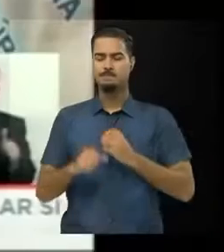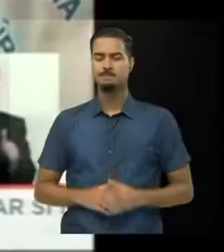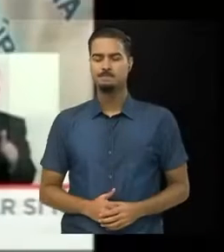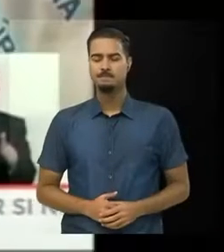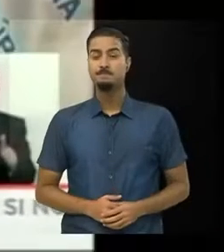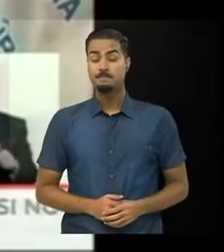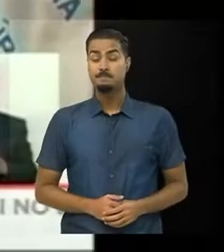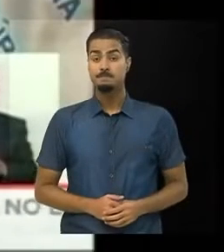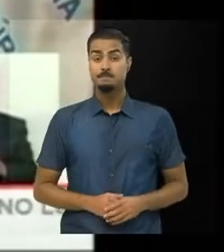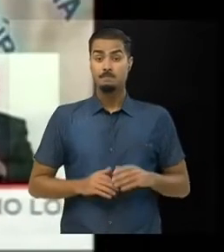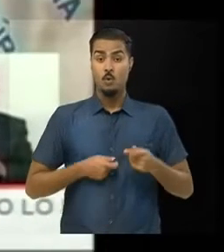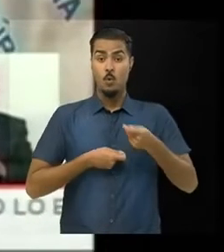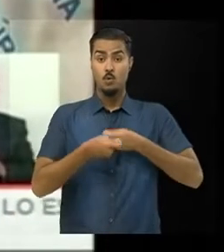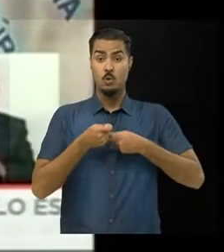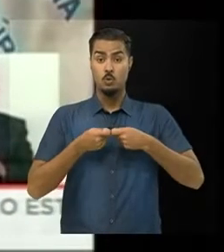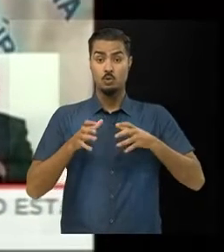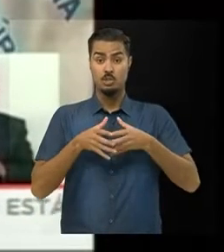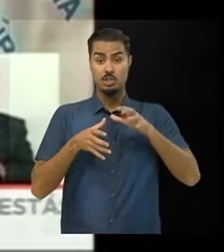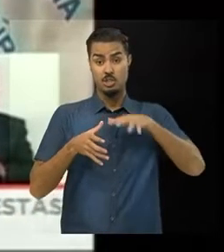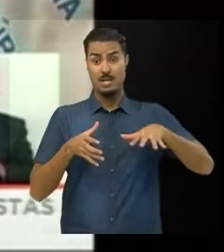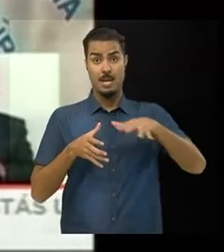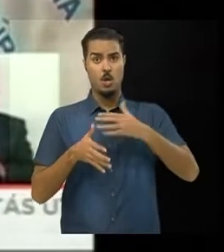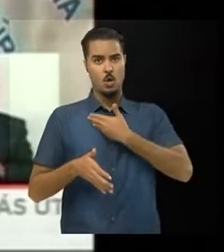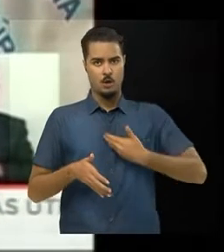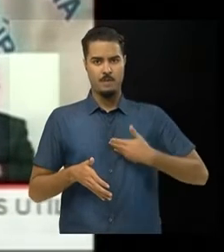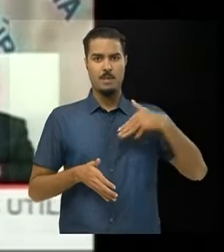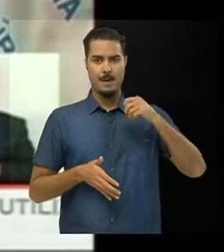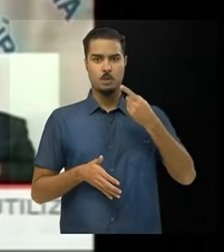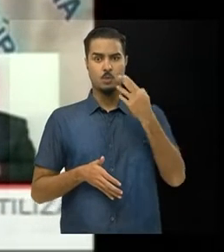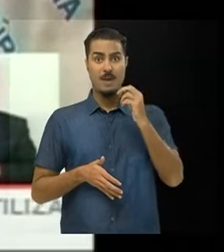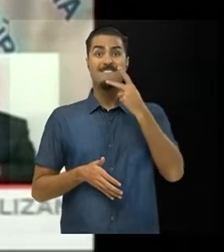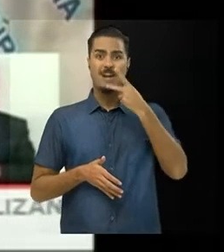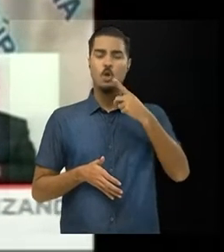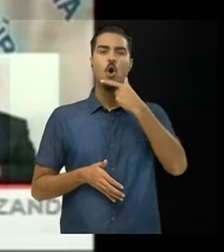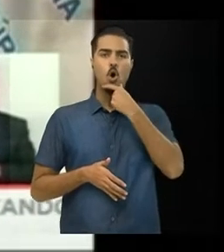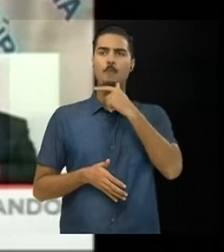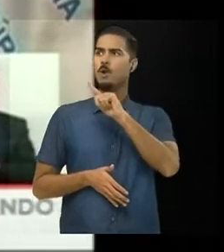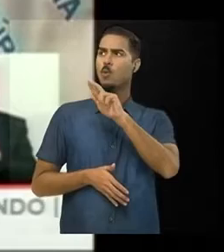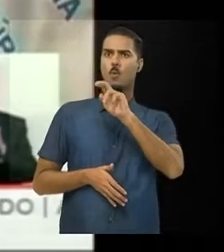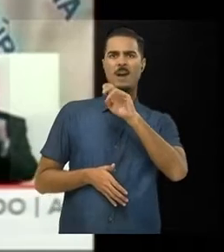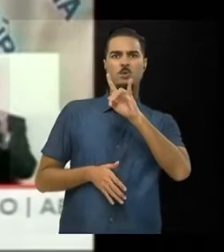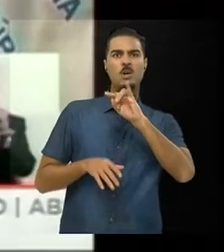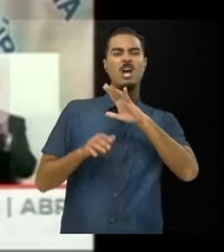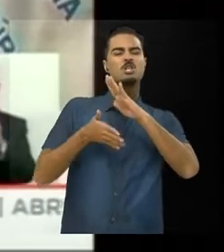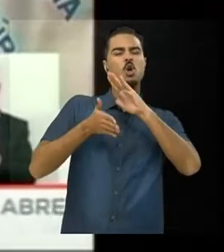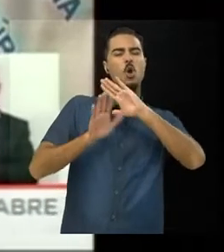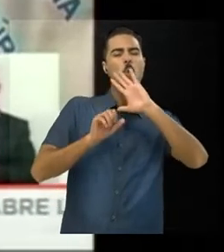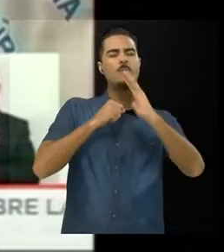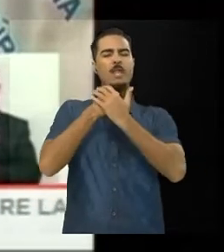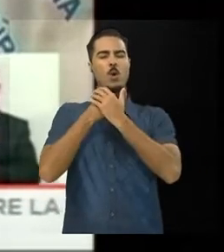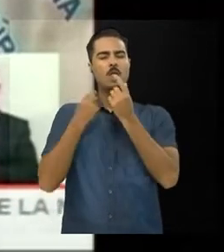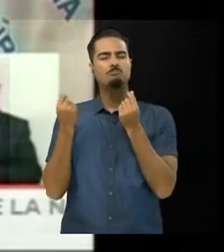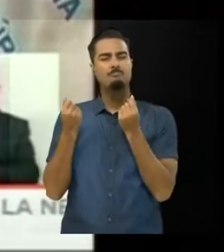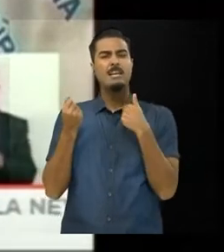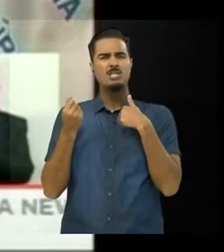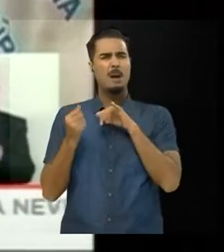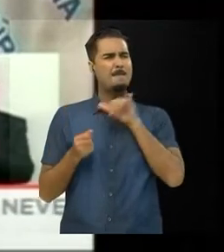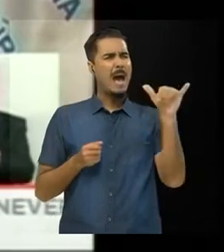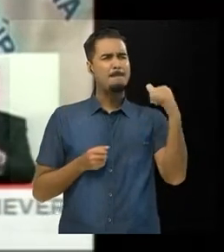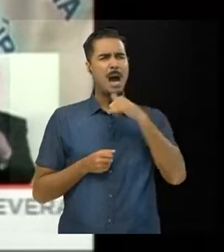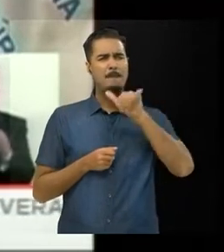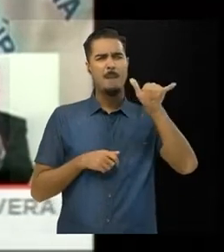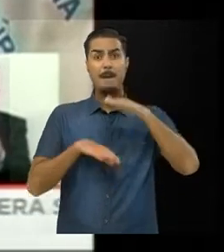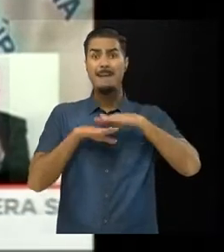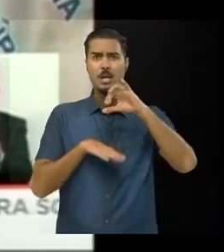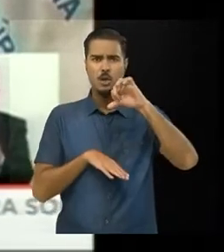O controlador-geral do governo Maduro, Elvis Amoroso, afirmou que Guaidó ocultou patrimônio e realizou mais de 90 viagens ao exterior